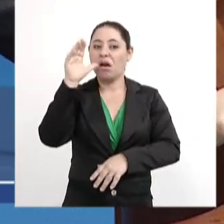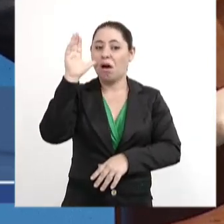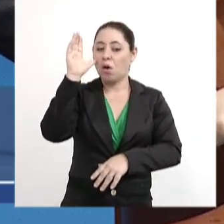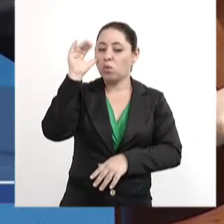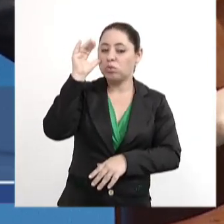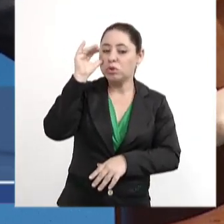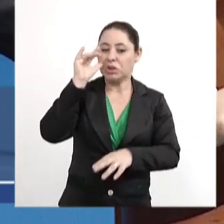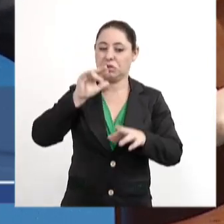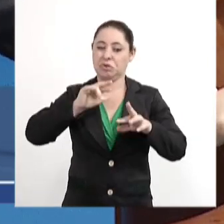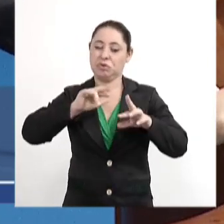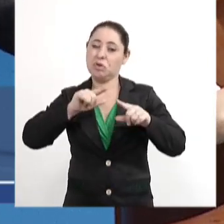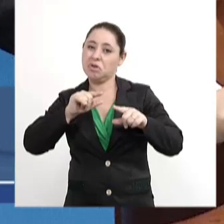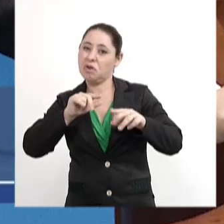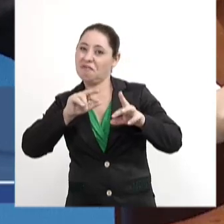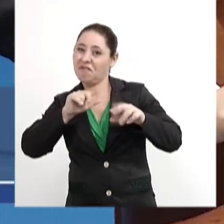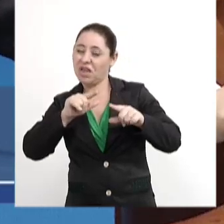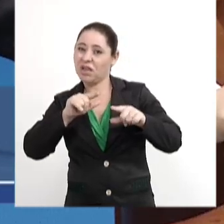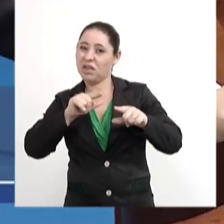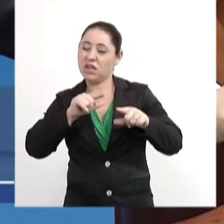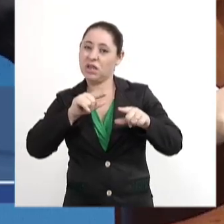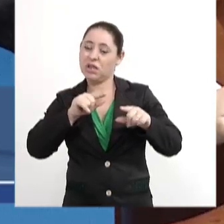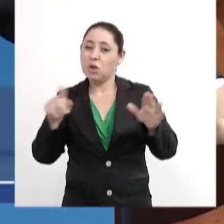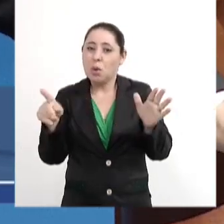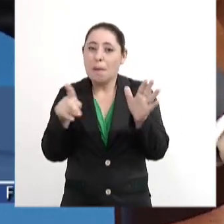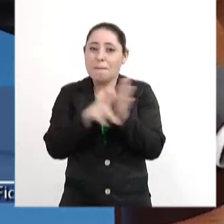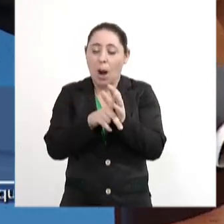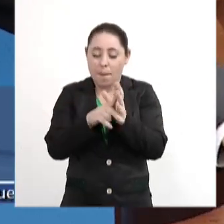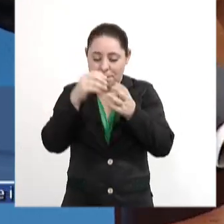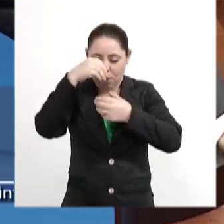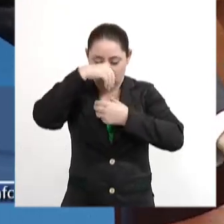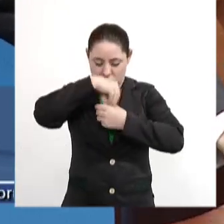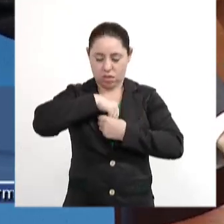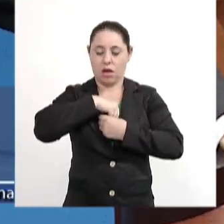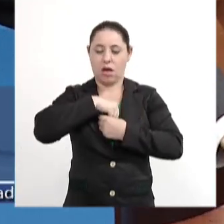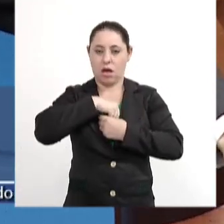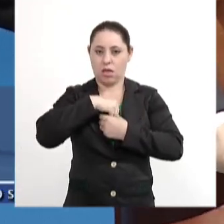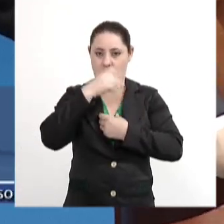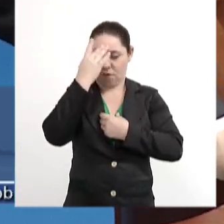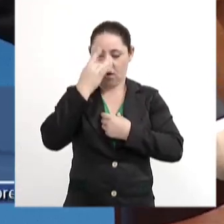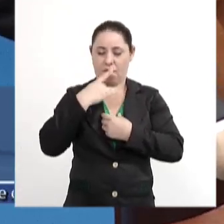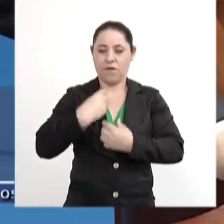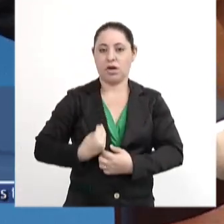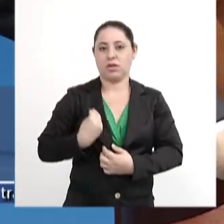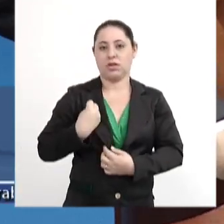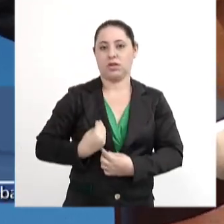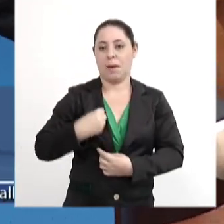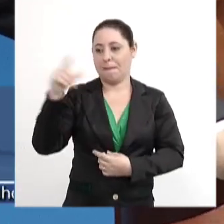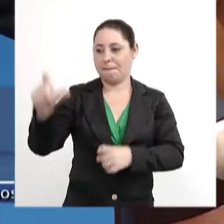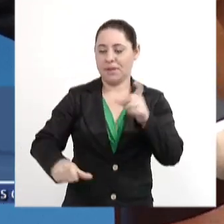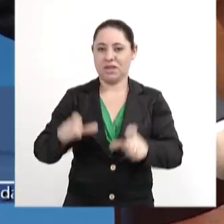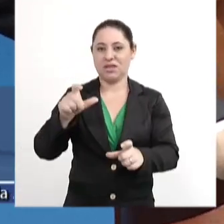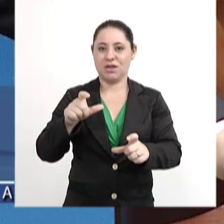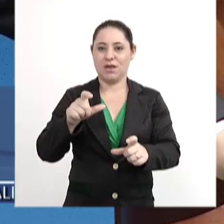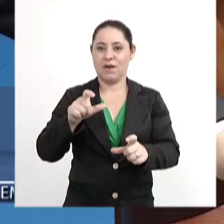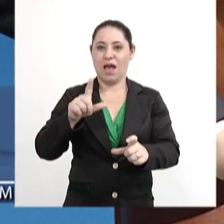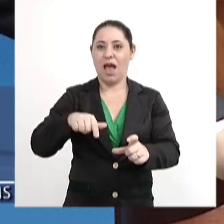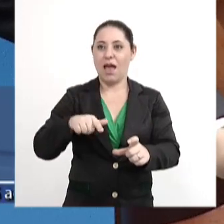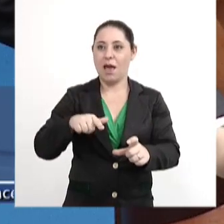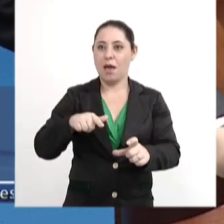peculiar, sobre a intimidade dos indivíduos, pode no primeiro momento interessar